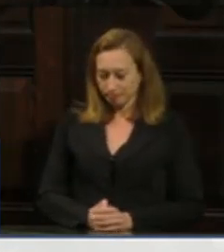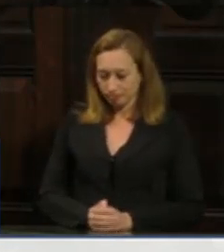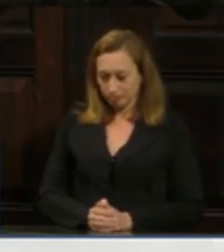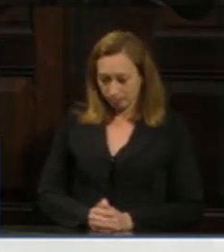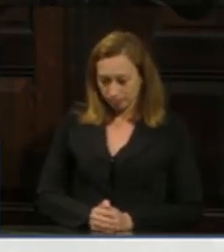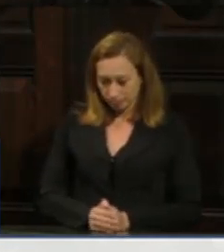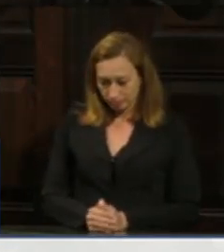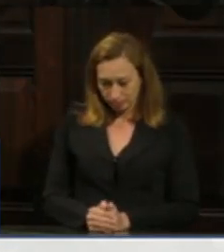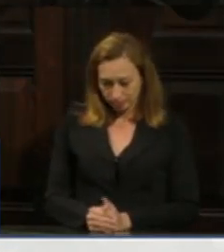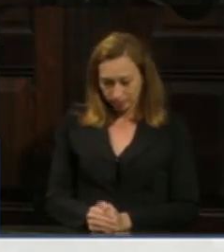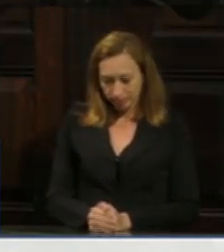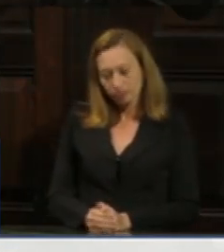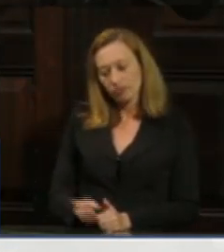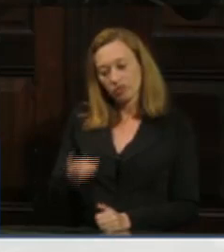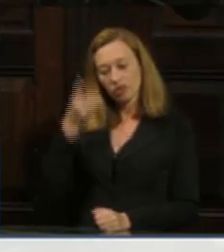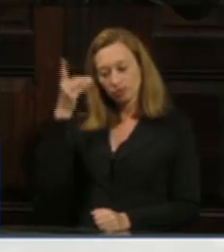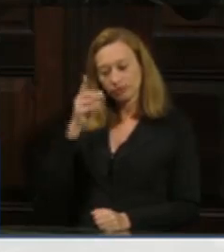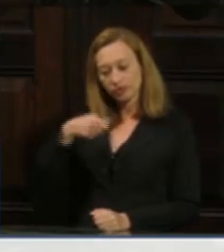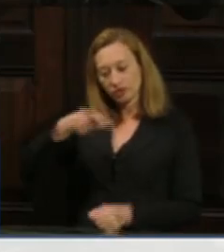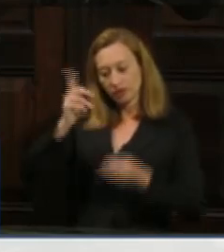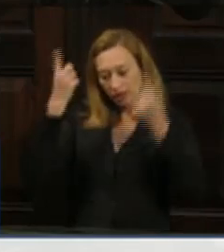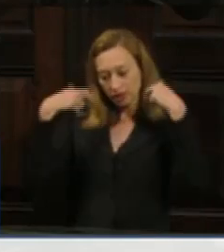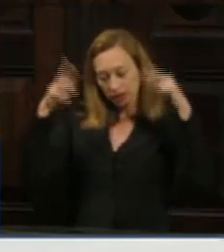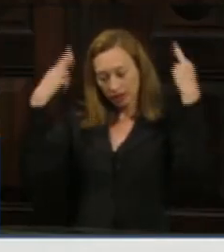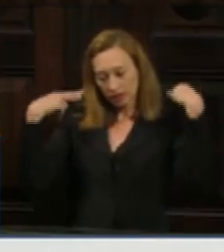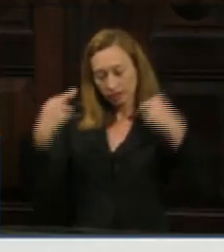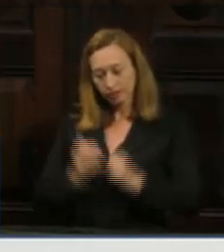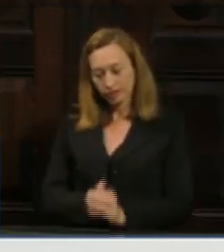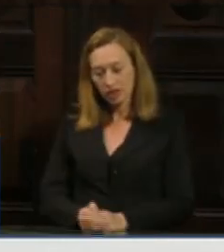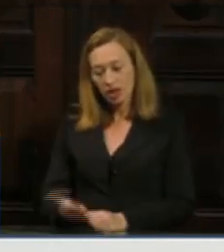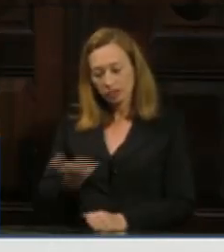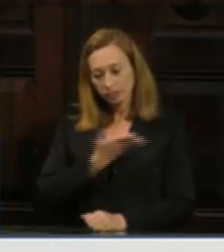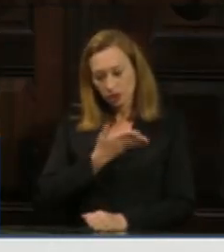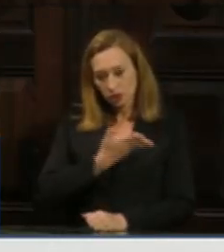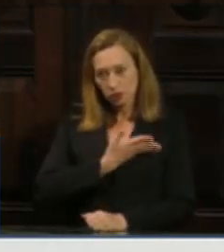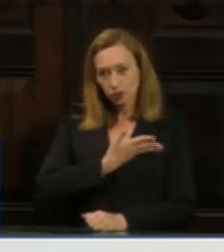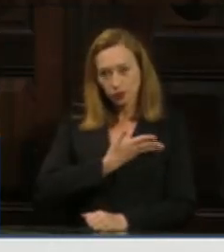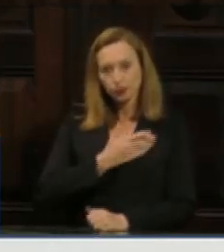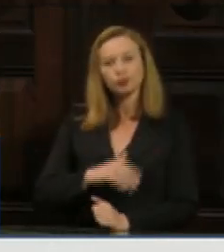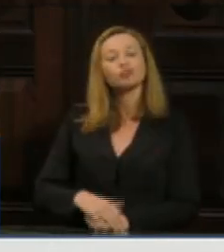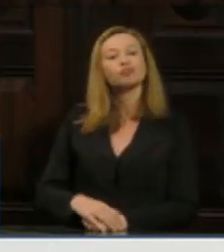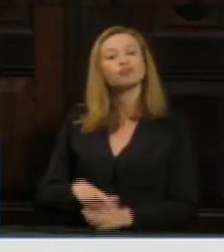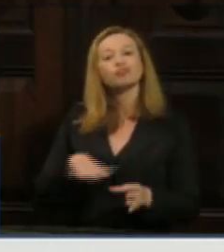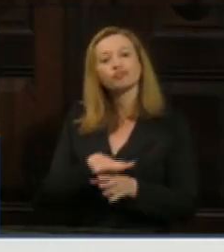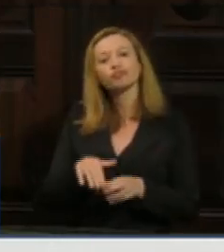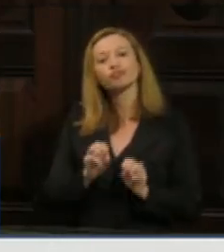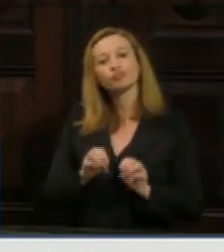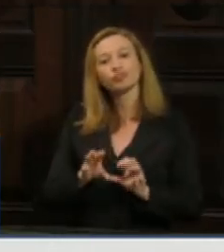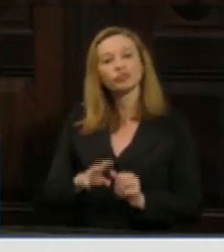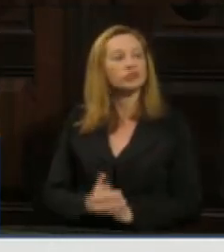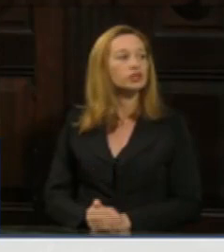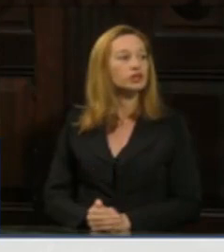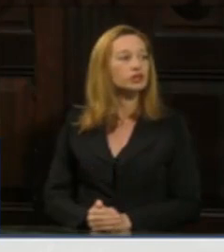Deputado Waldeck Carneiro assumirá a presidência para que eu faça uso da palavra.